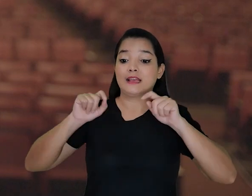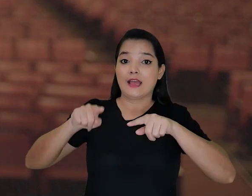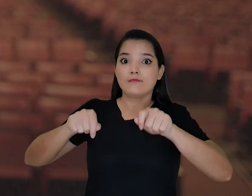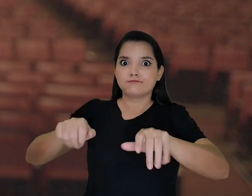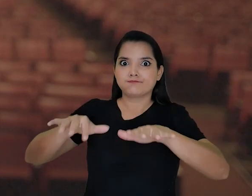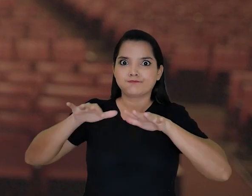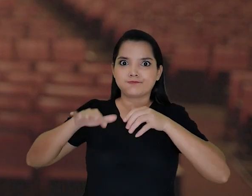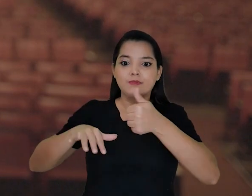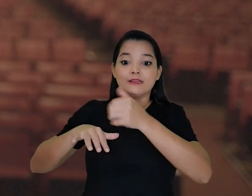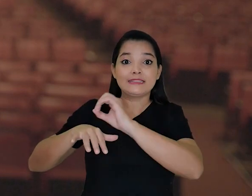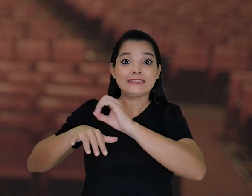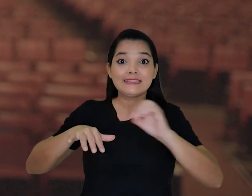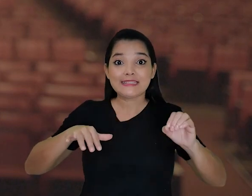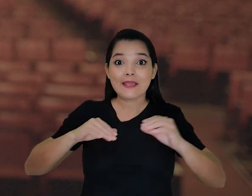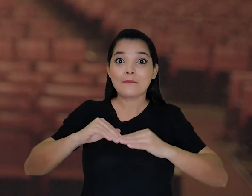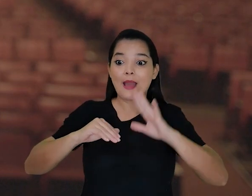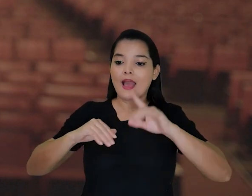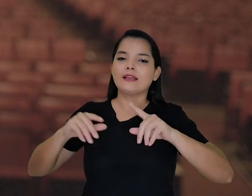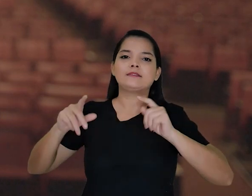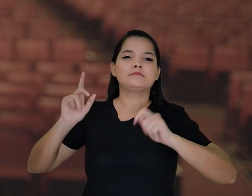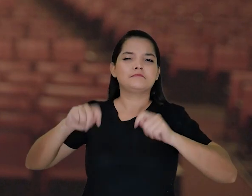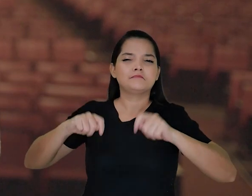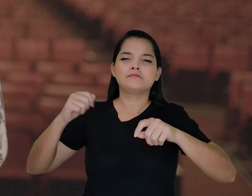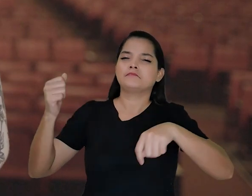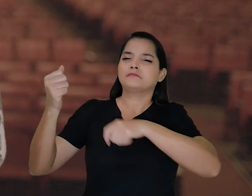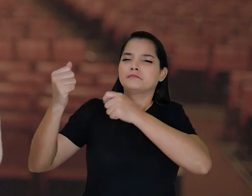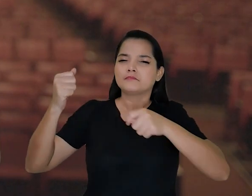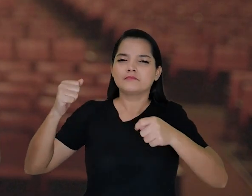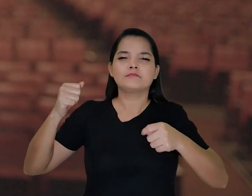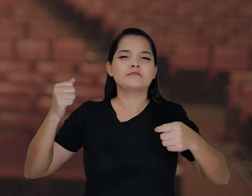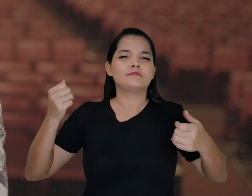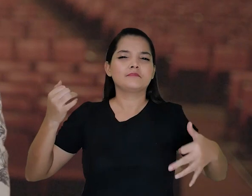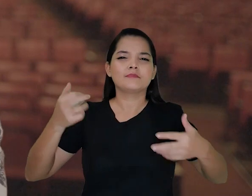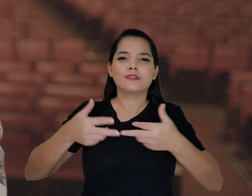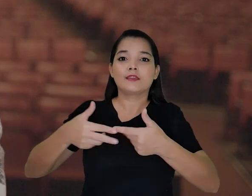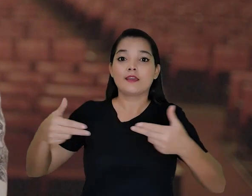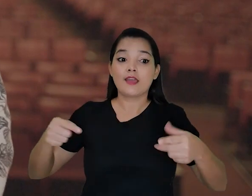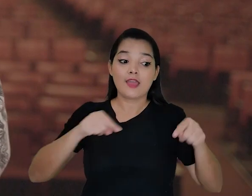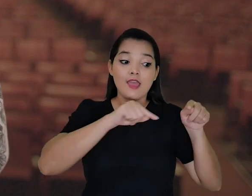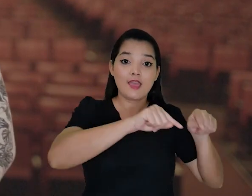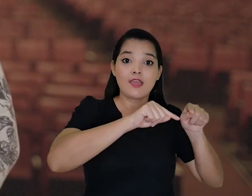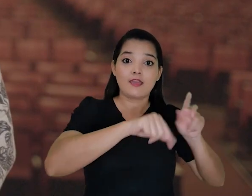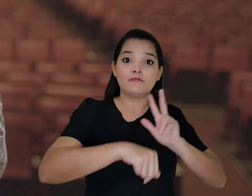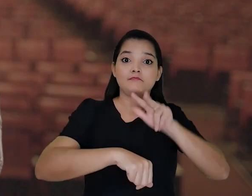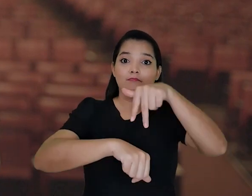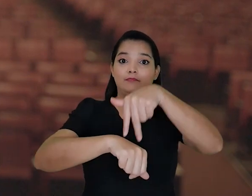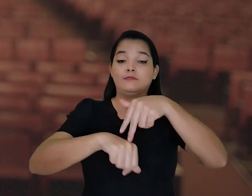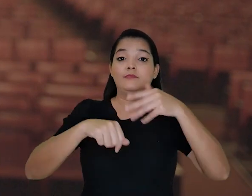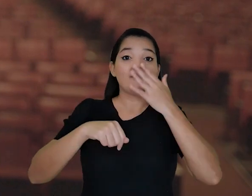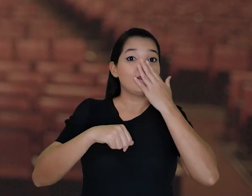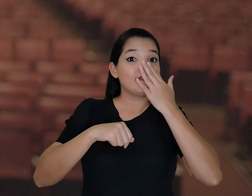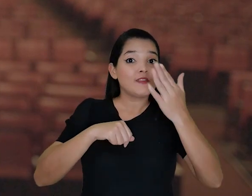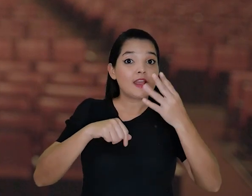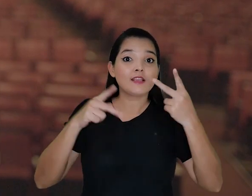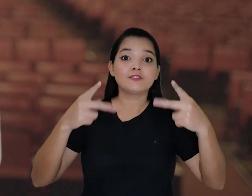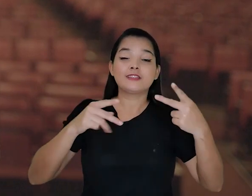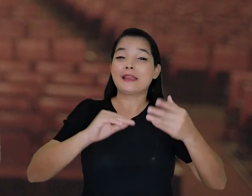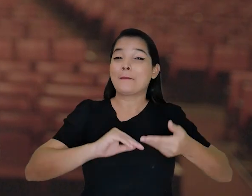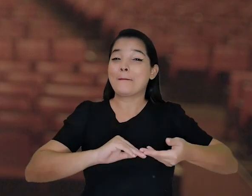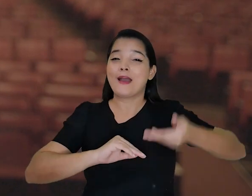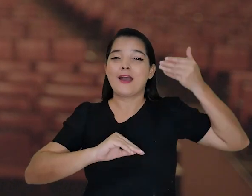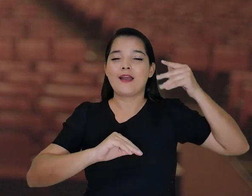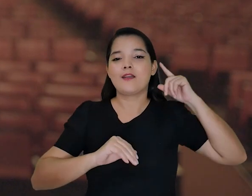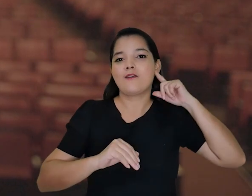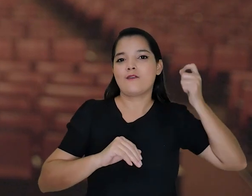desse pobre solista ele vai ter que então aprimorar a a sua técnica instrumental